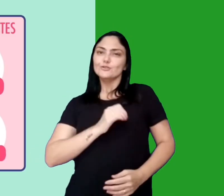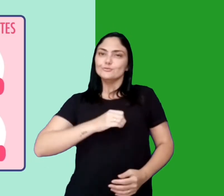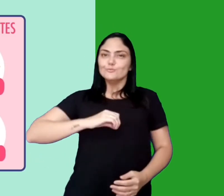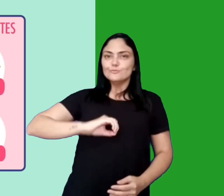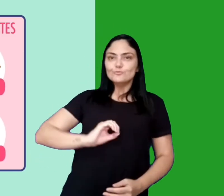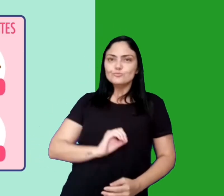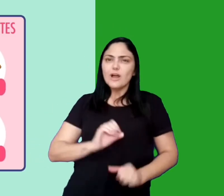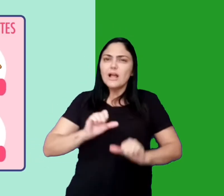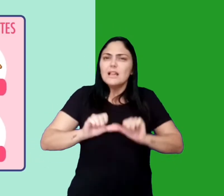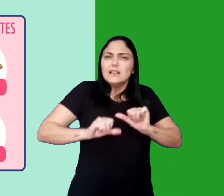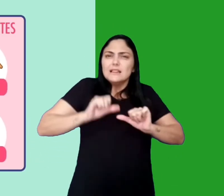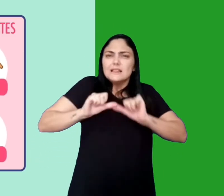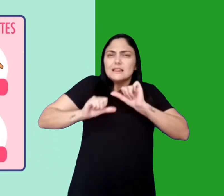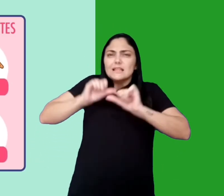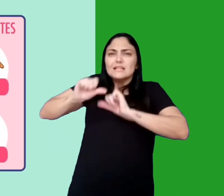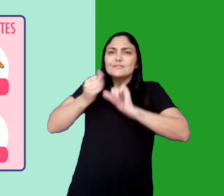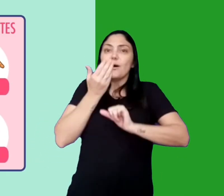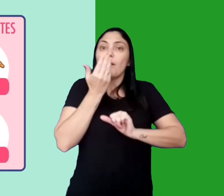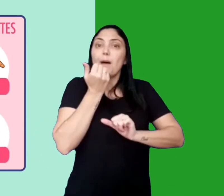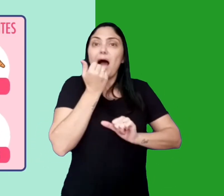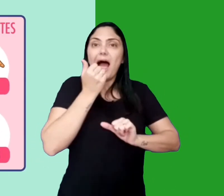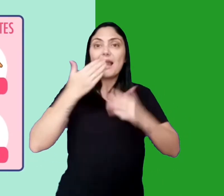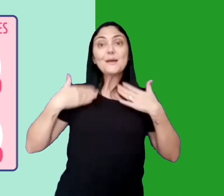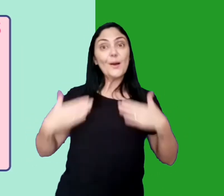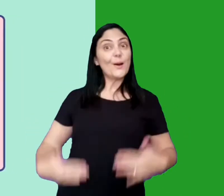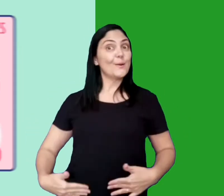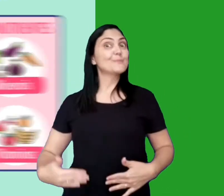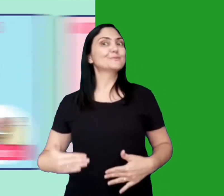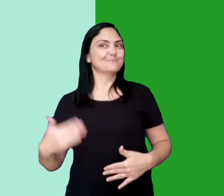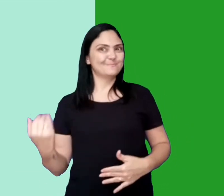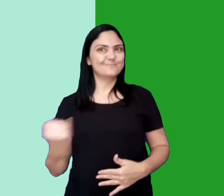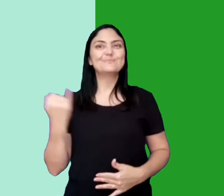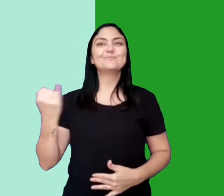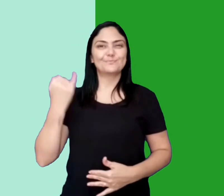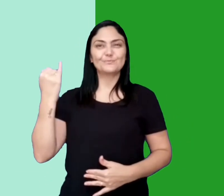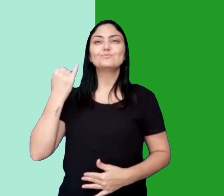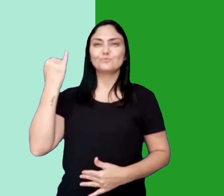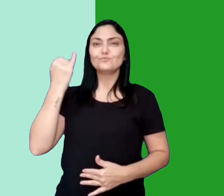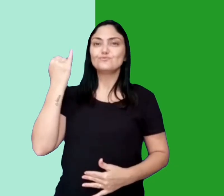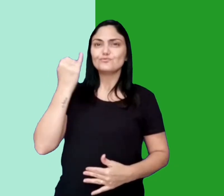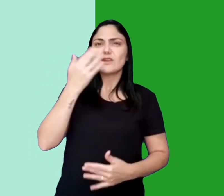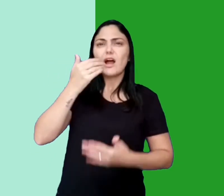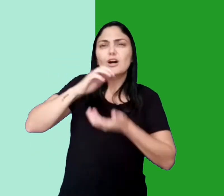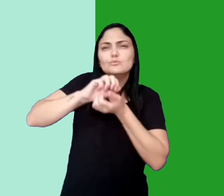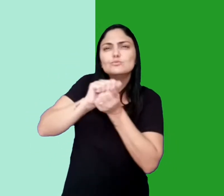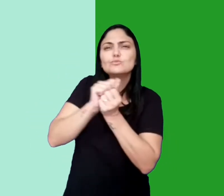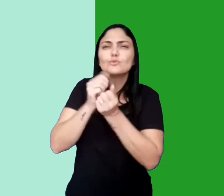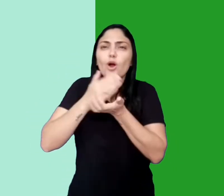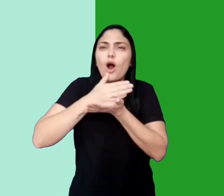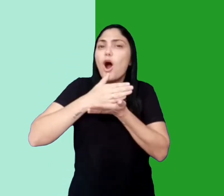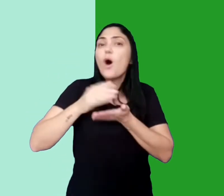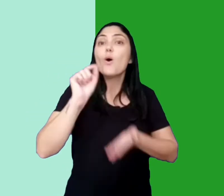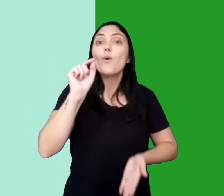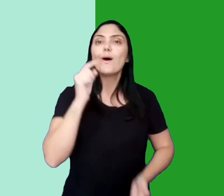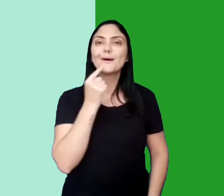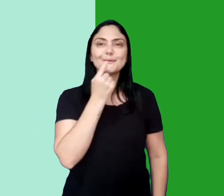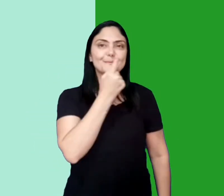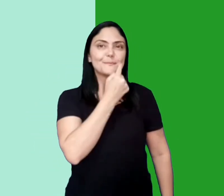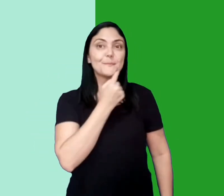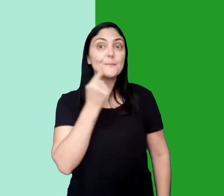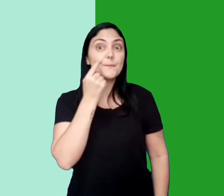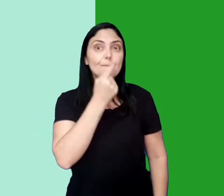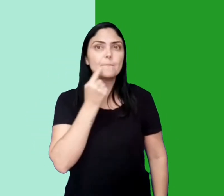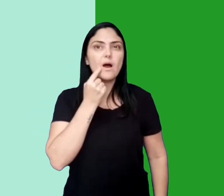sistema digestório, que transforma cada parte do alimento naquilo que o nosso corpo precisa. A digestão dos alimentos se inicia pela